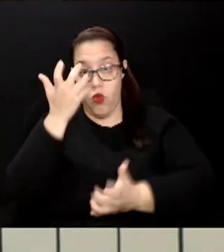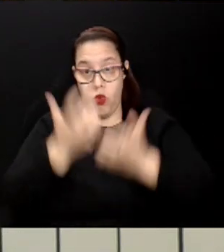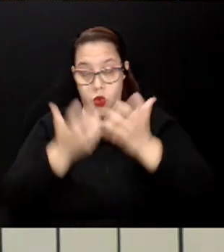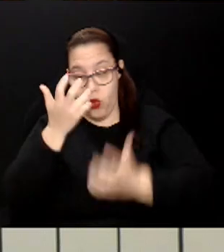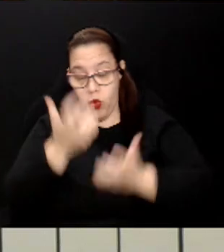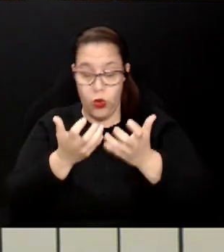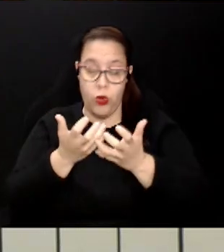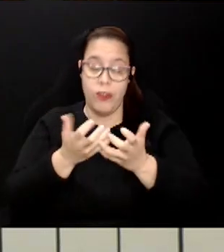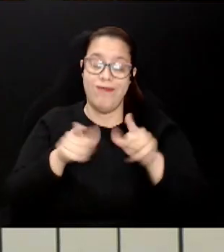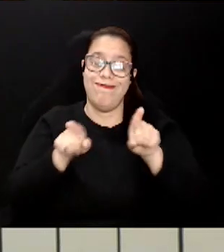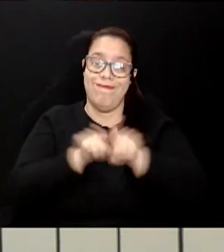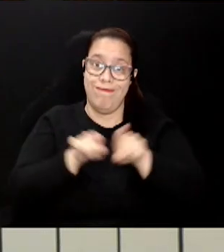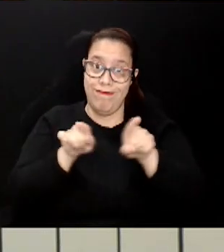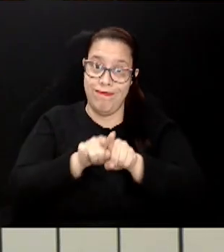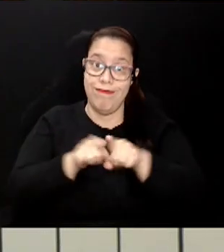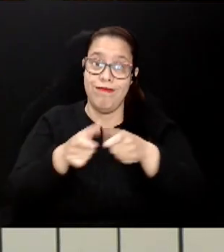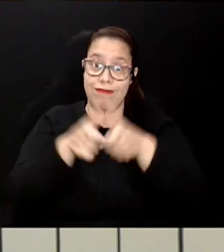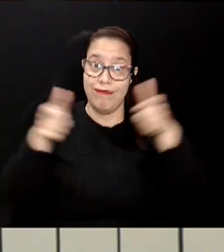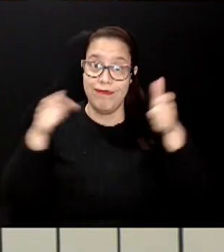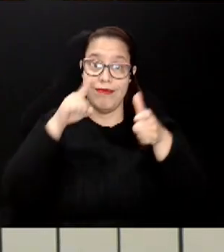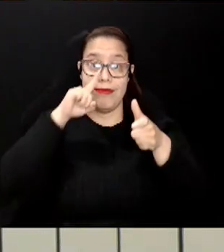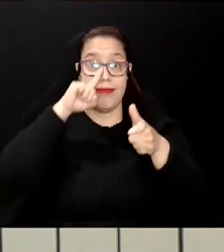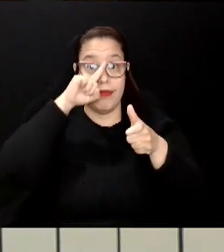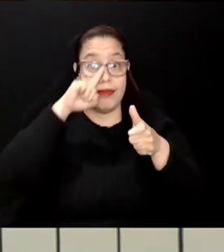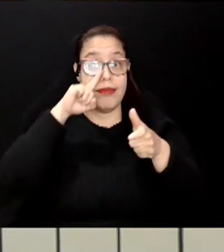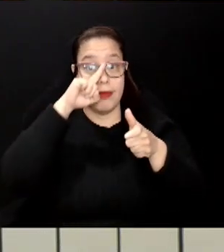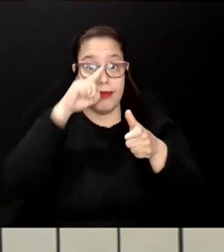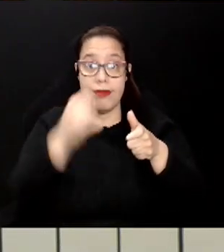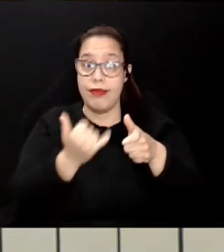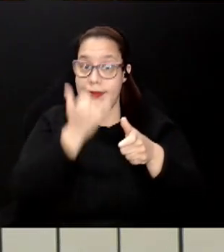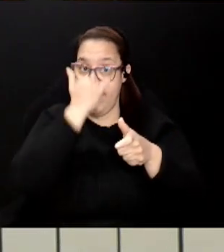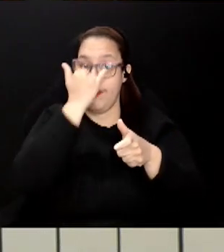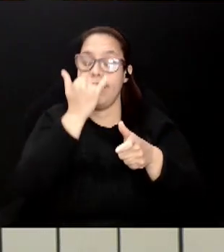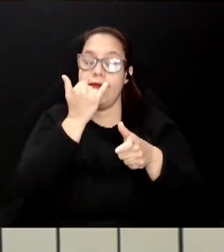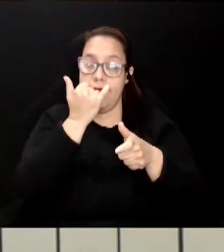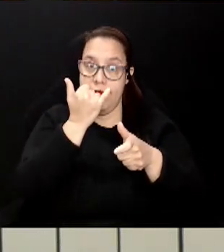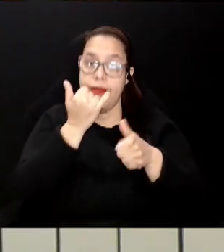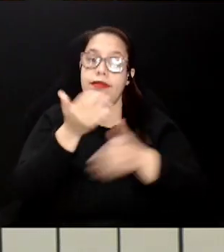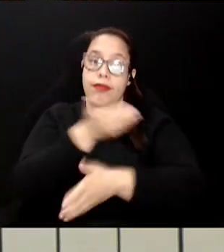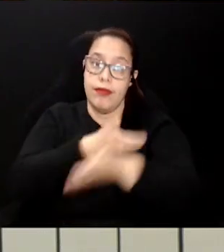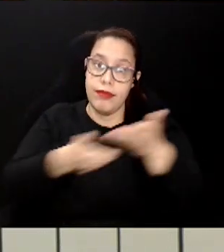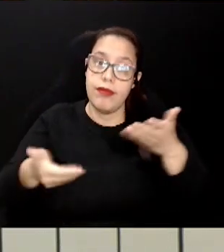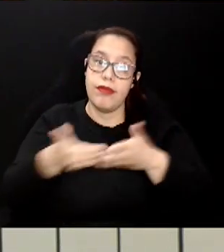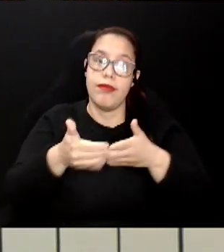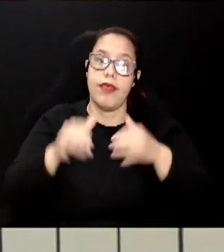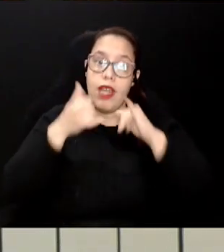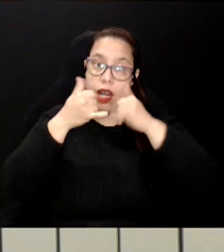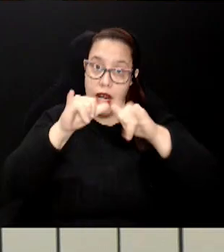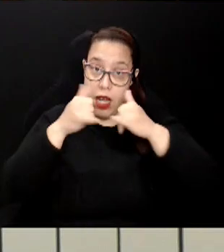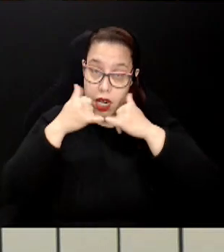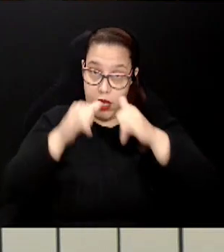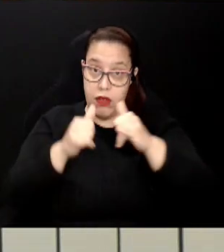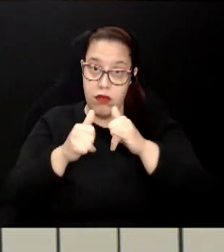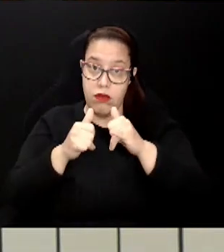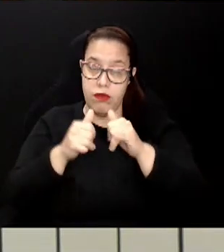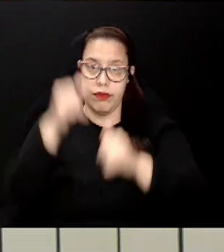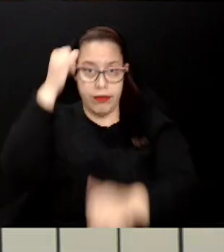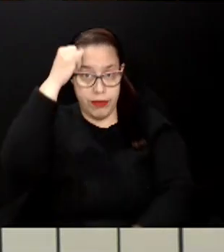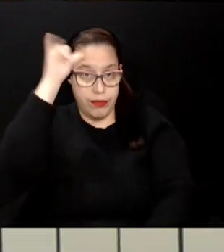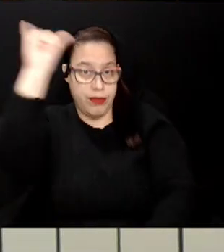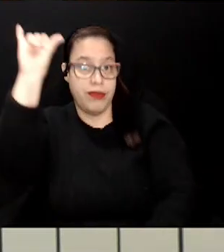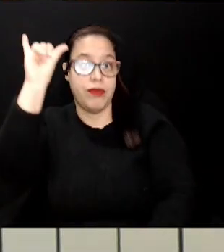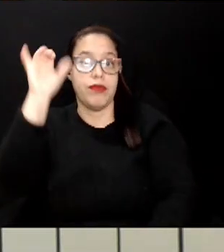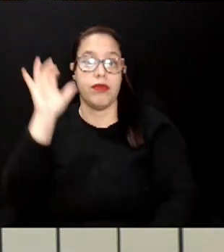também aumentam os riscos de acidentes envolvendo a rede elétrica. Para evitar ocorrências durante